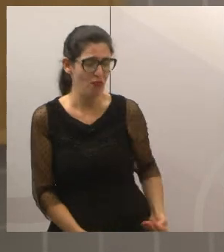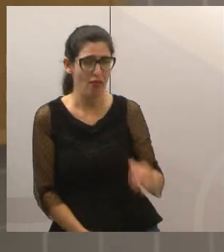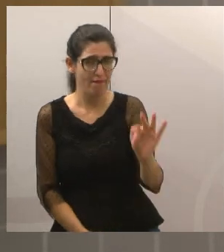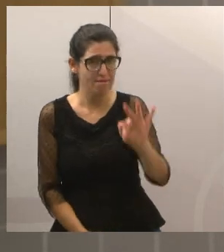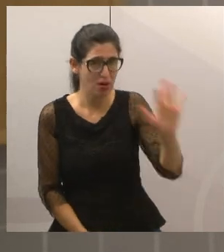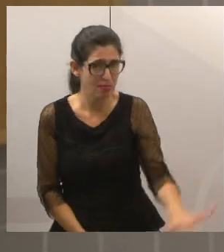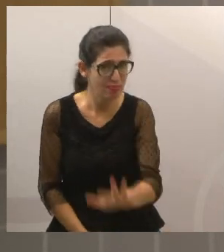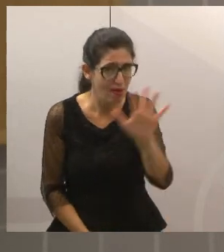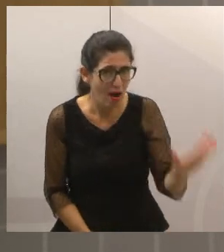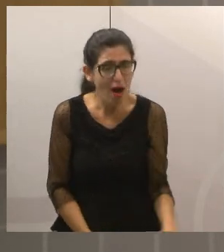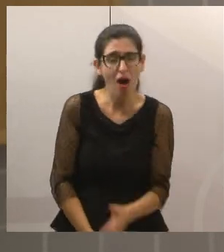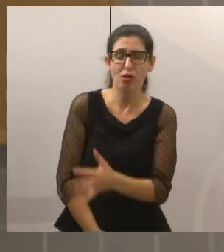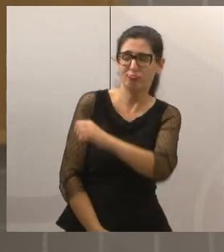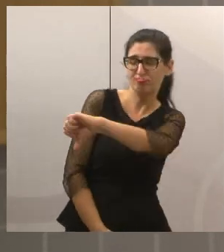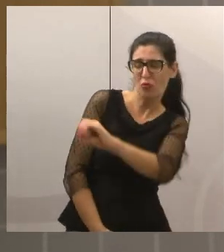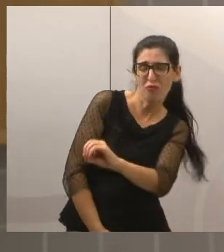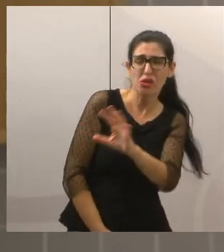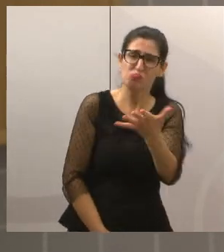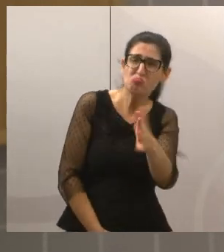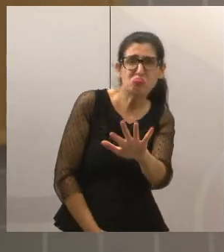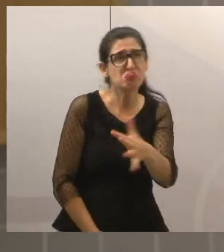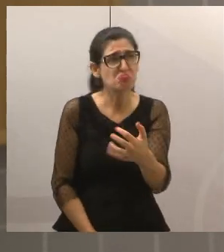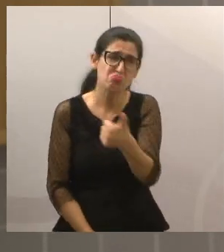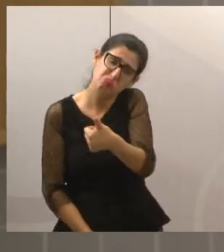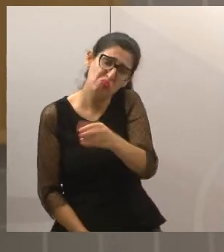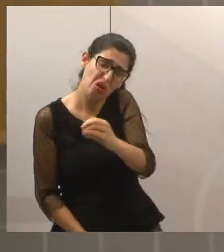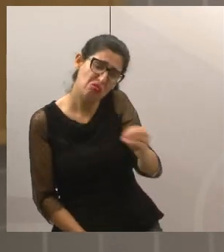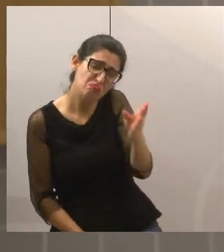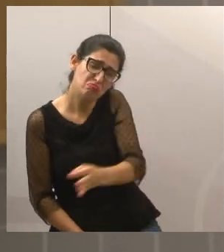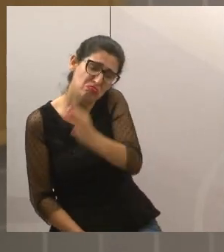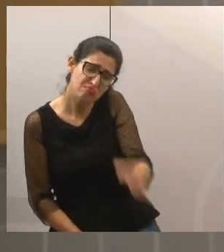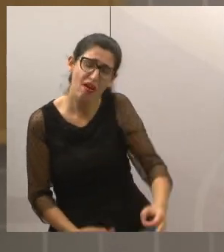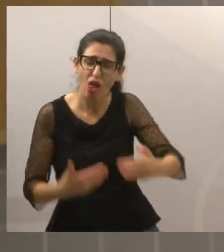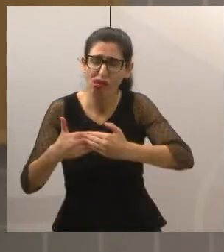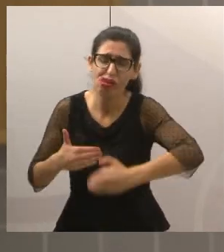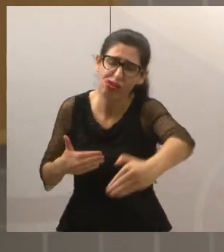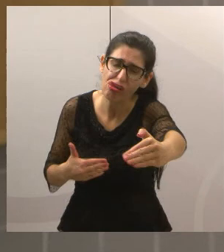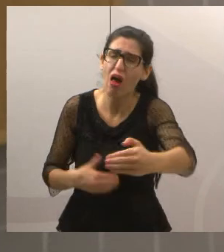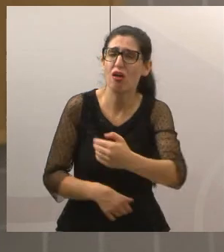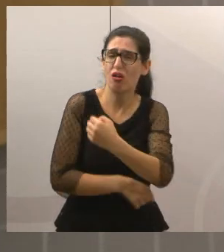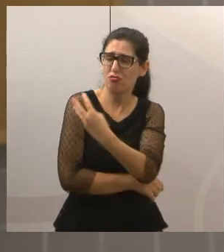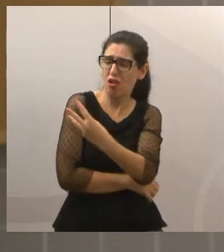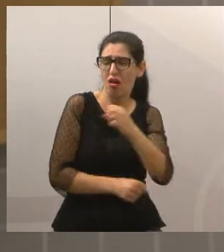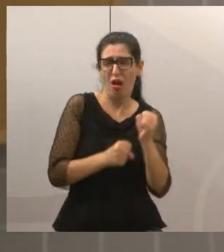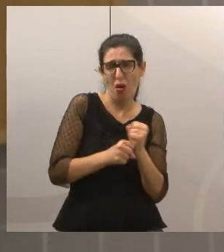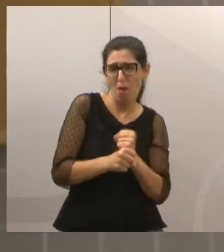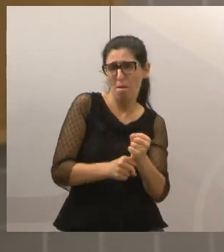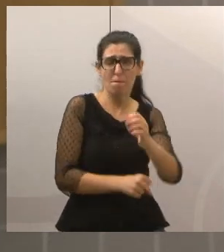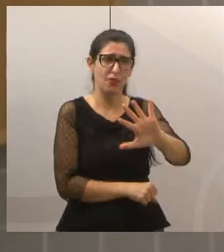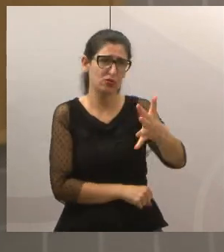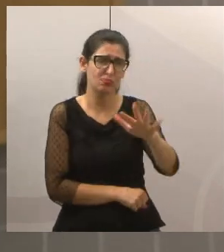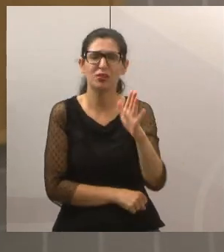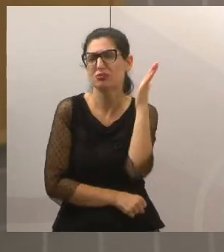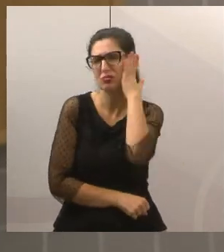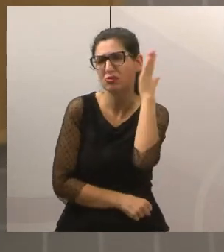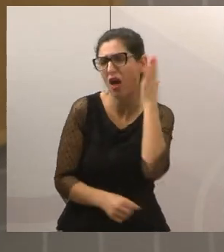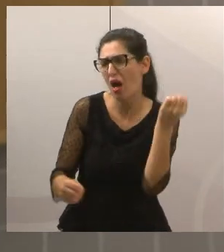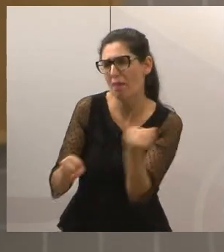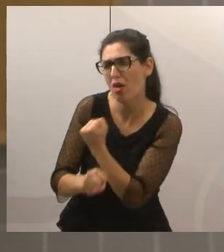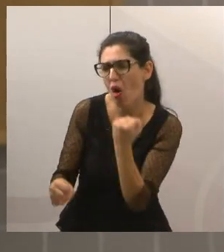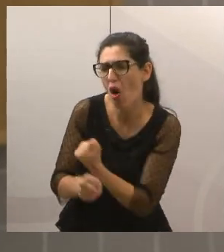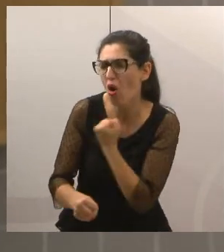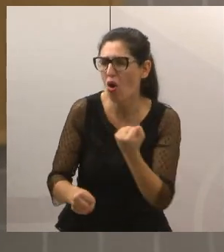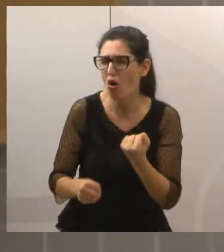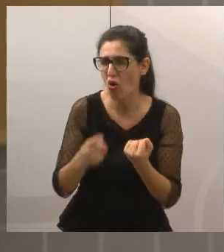chegar a 90% ou 100% nos próximos 2 a 3 anos, já que são obras, como você mesmo sabe,